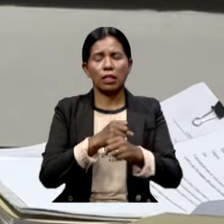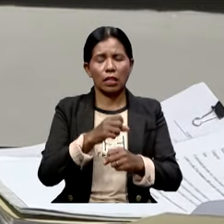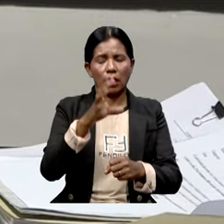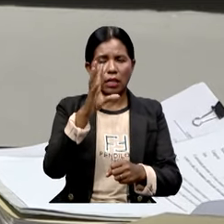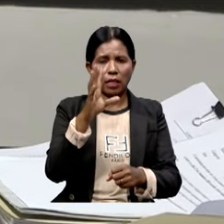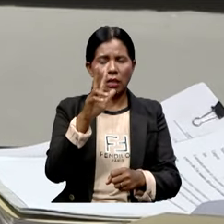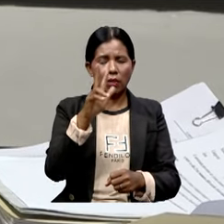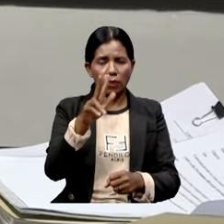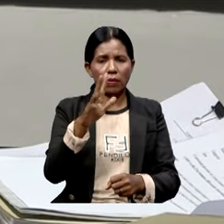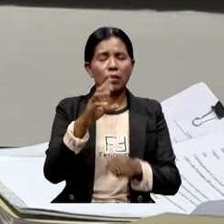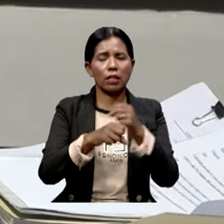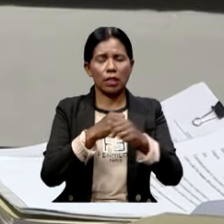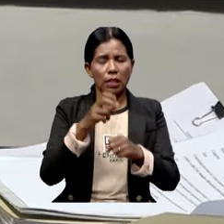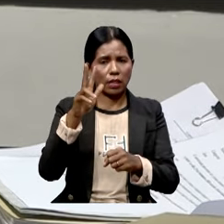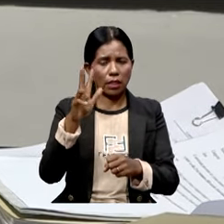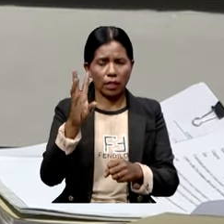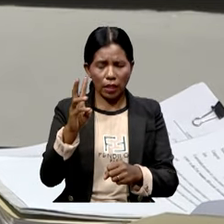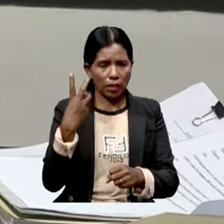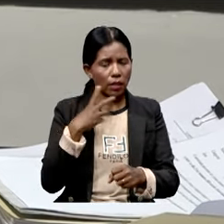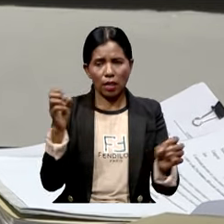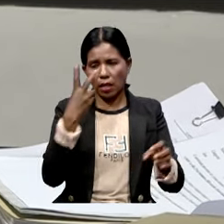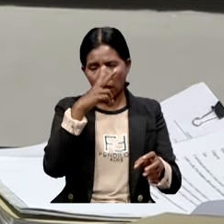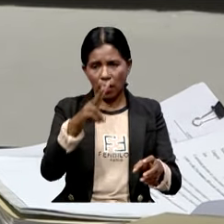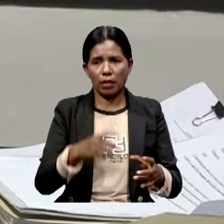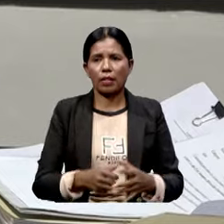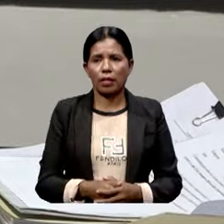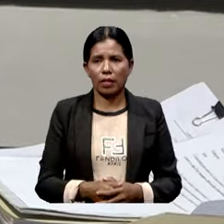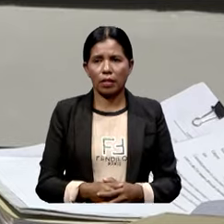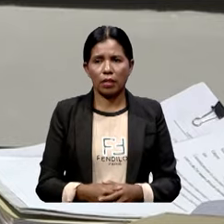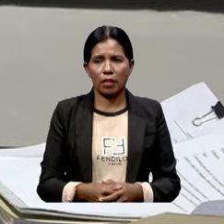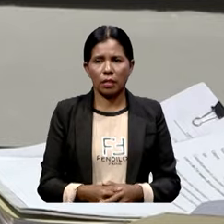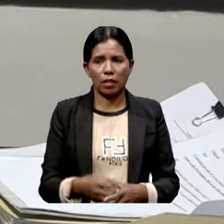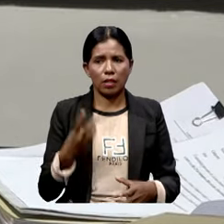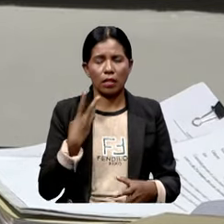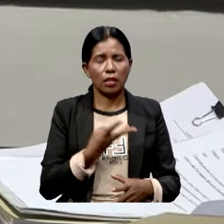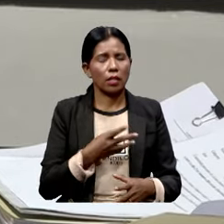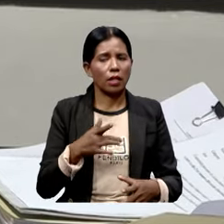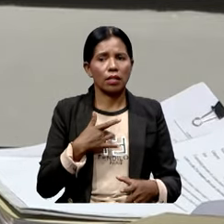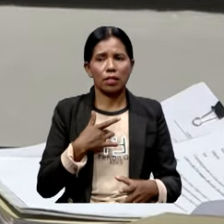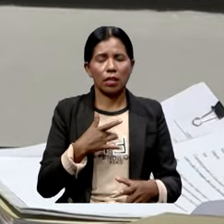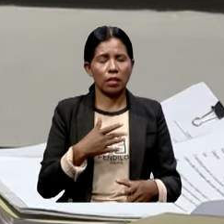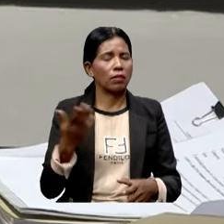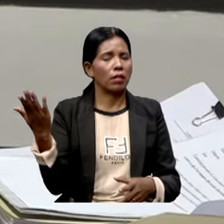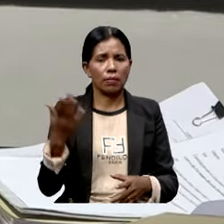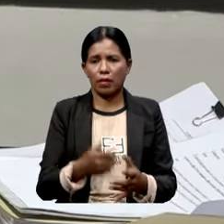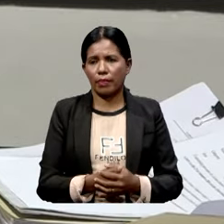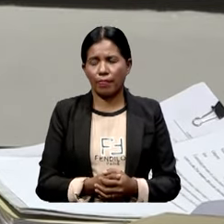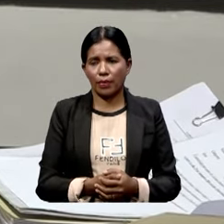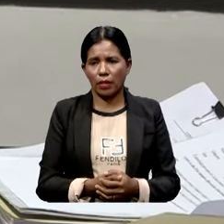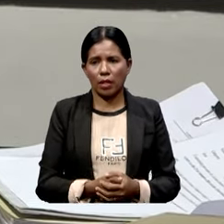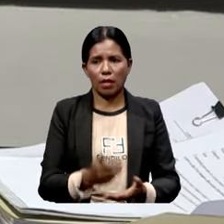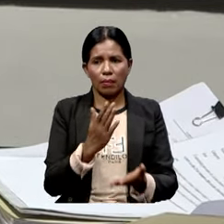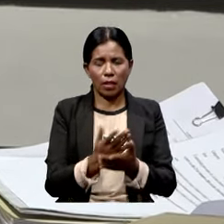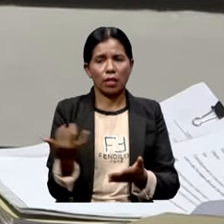hare buat tirane. Kita harus sira to. We itala itala sinti buat tirane minus ya nabane. Mas aparat yang